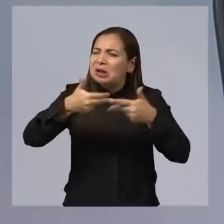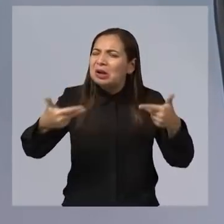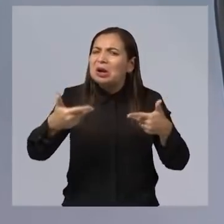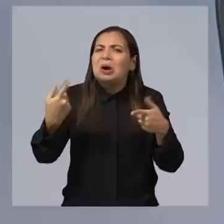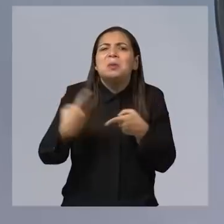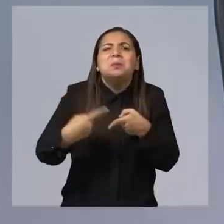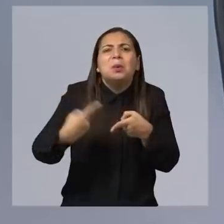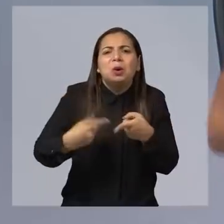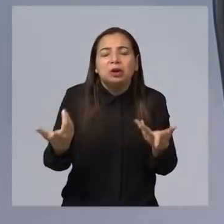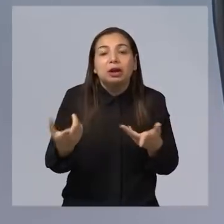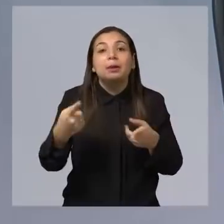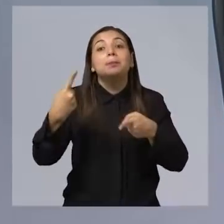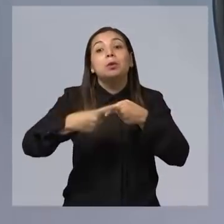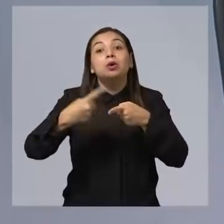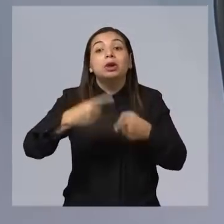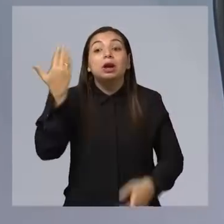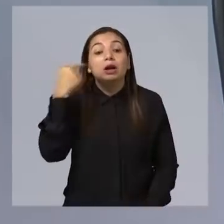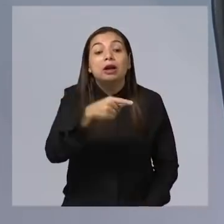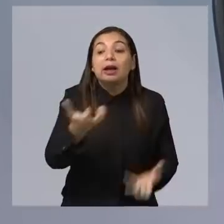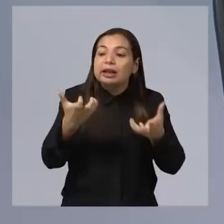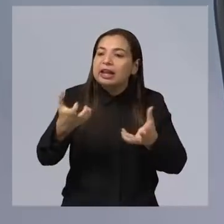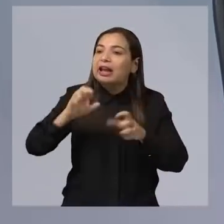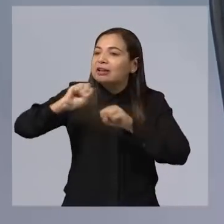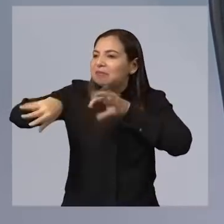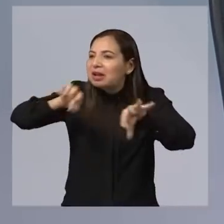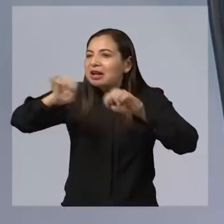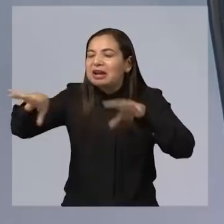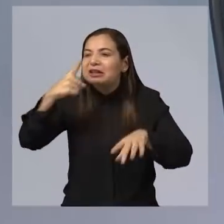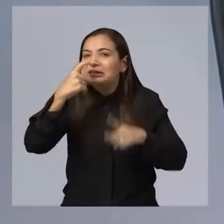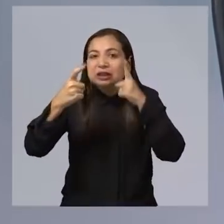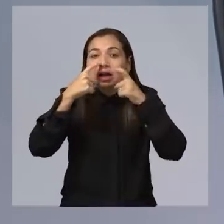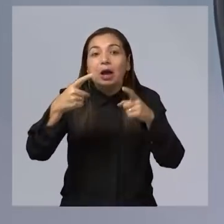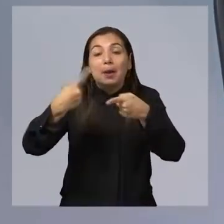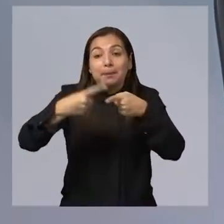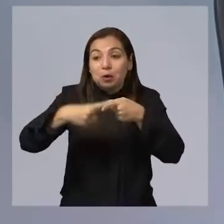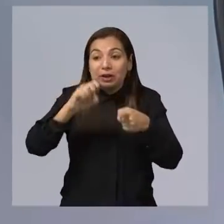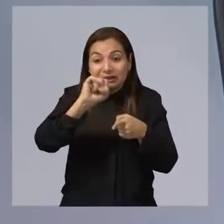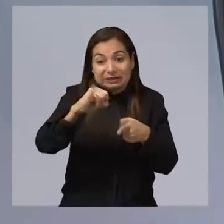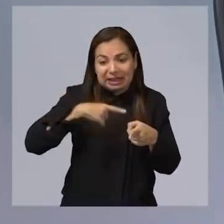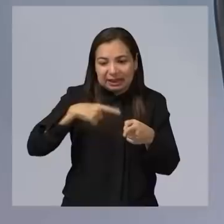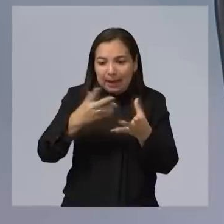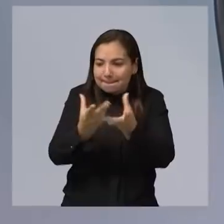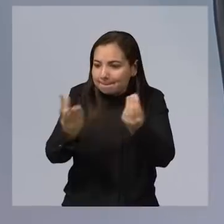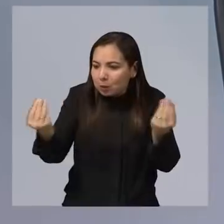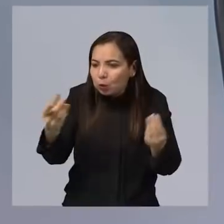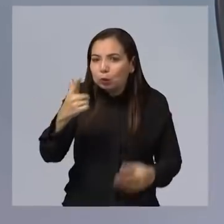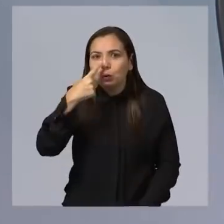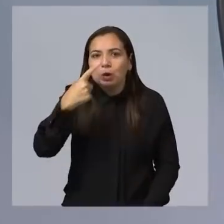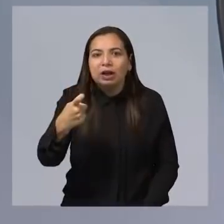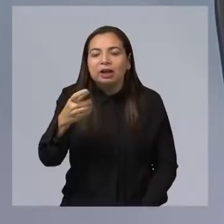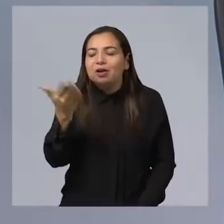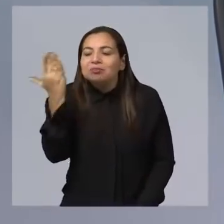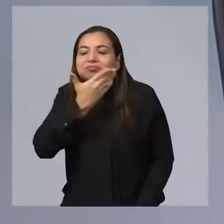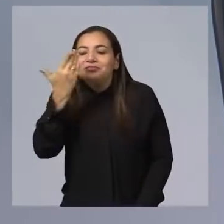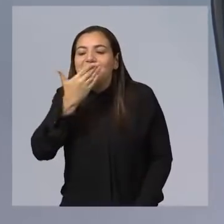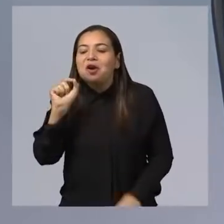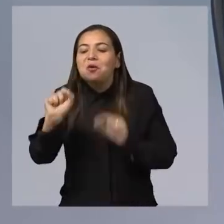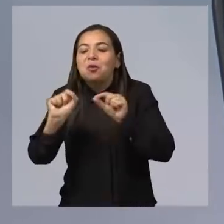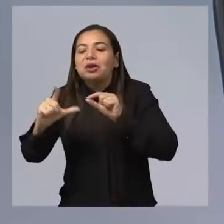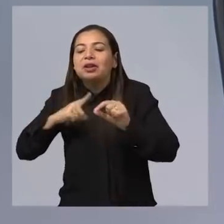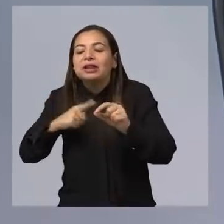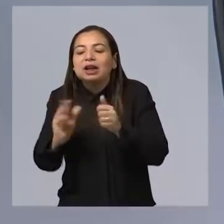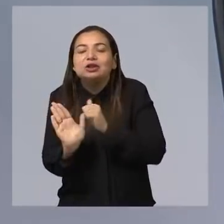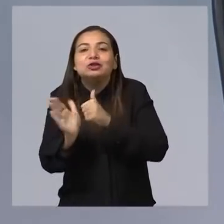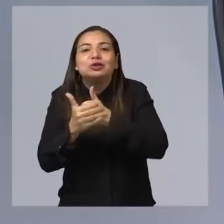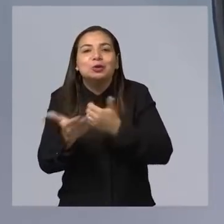unidade. Por quê? Porque ele quer poluir o ambiente. Para quê? Para eu não ver o que tem na cela. Tá sujo, entupido. Para quê? Para o agente não meter a mão lá